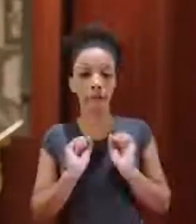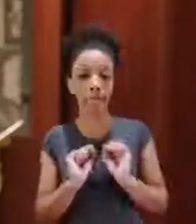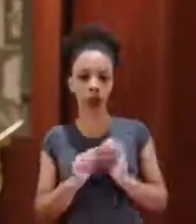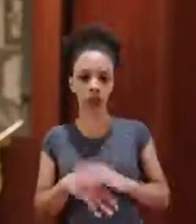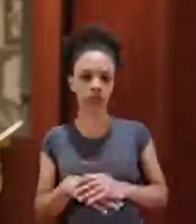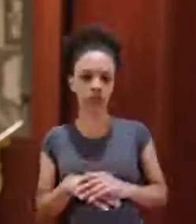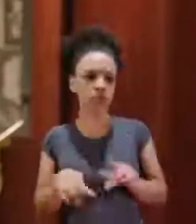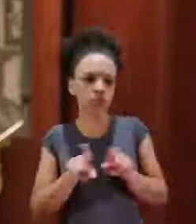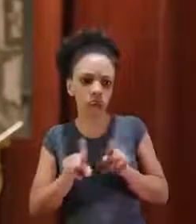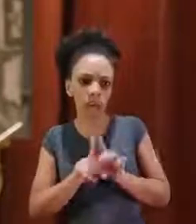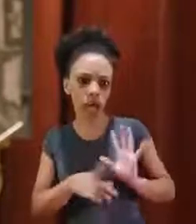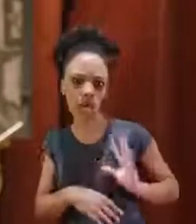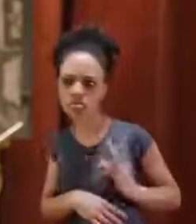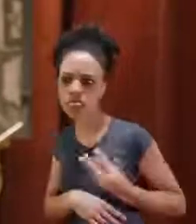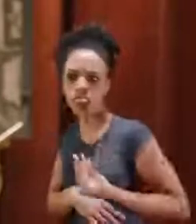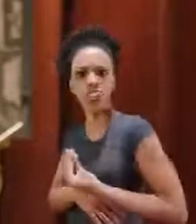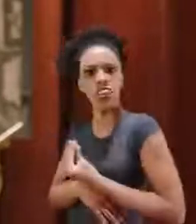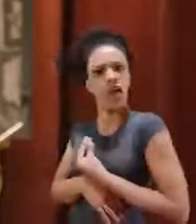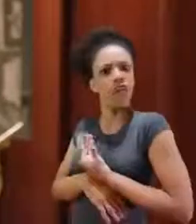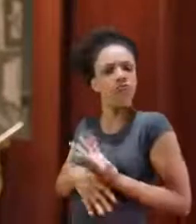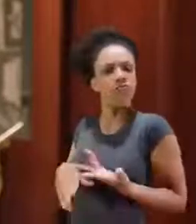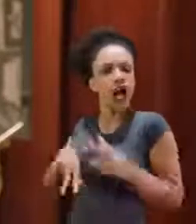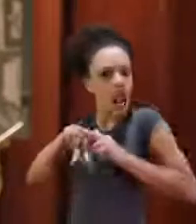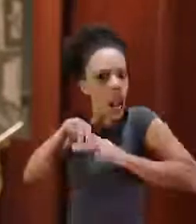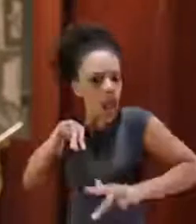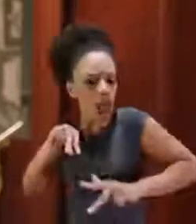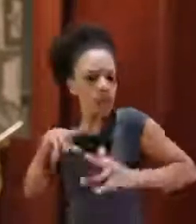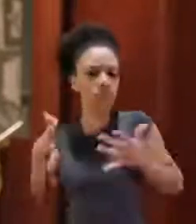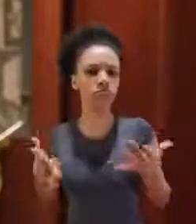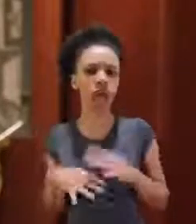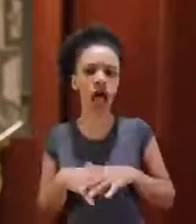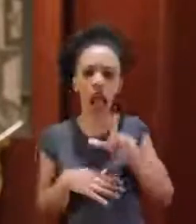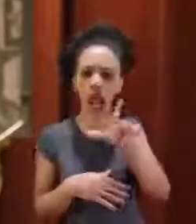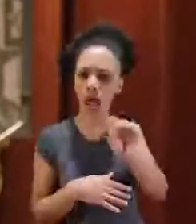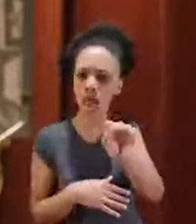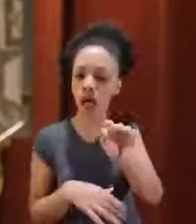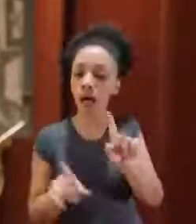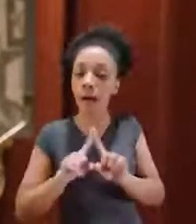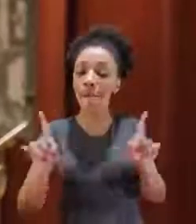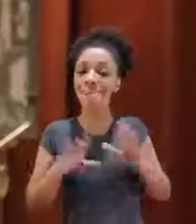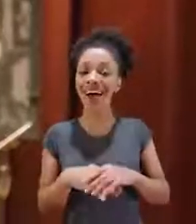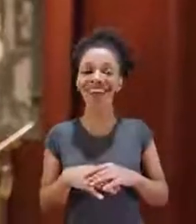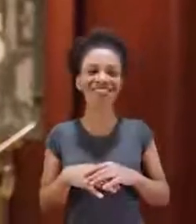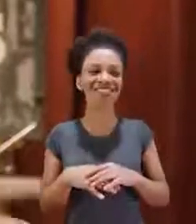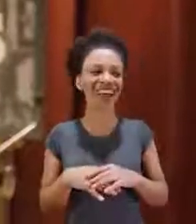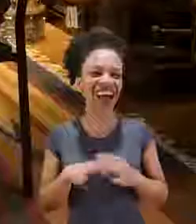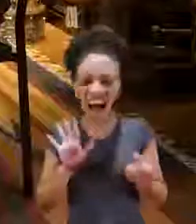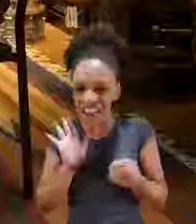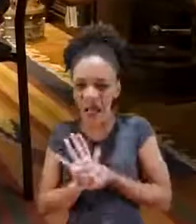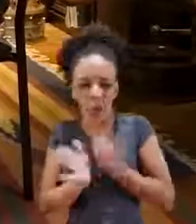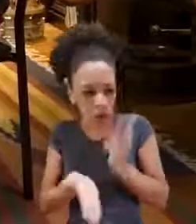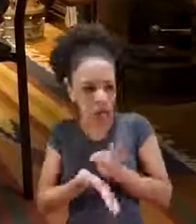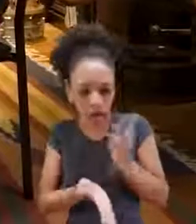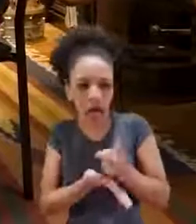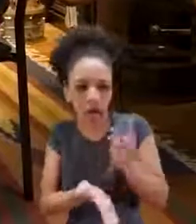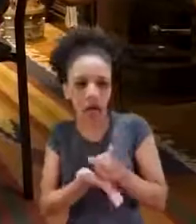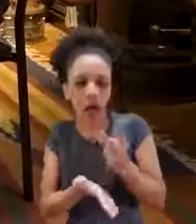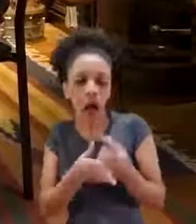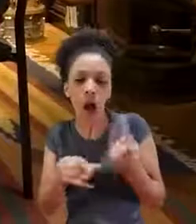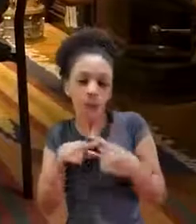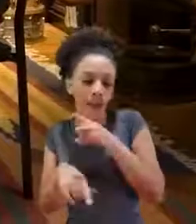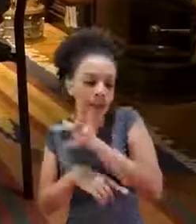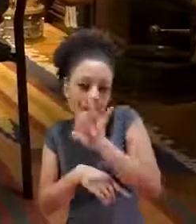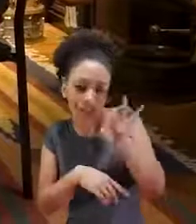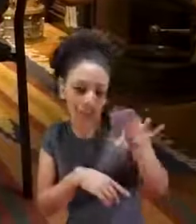três lésbicas e tudo vai de PC é por isso que a ser humano é muito individual Eu acho que isso não pode simplesmente ficar rotulando lá uma